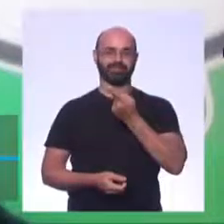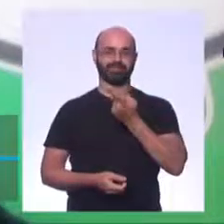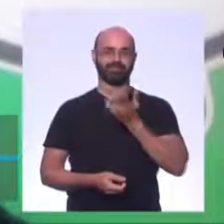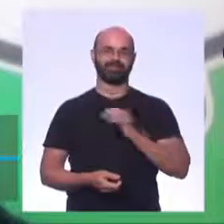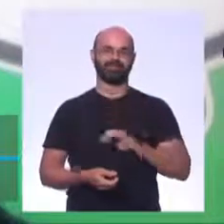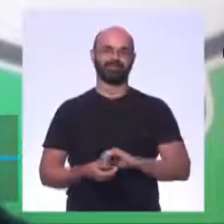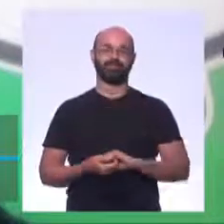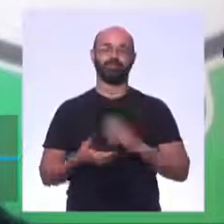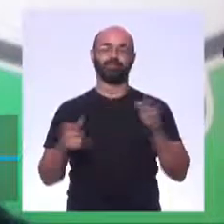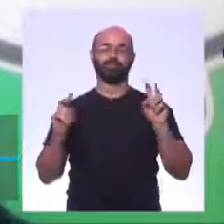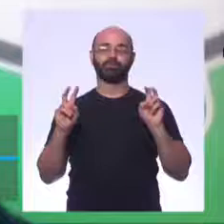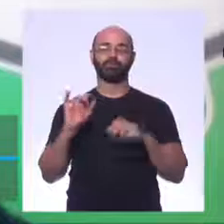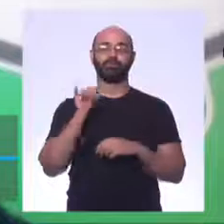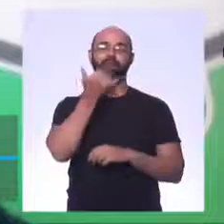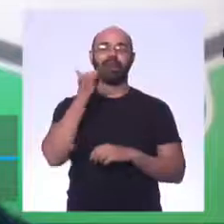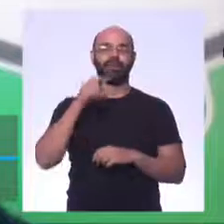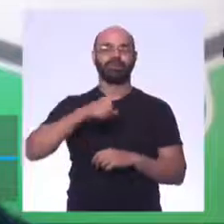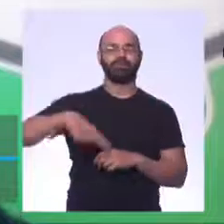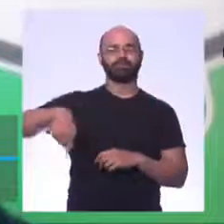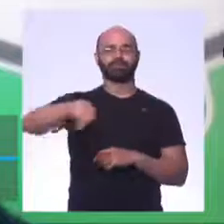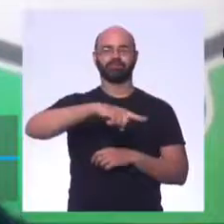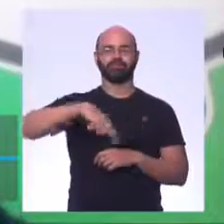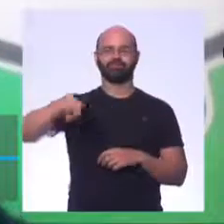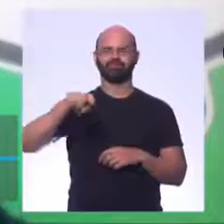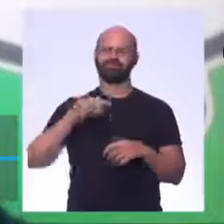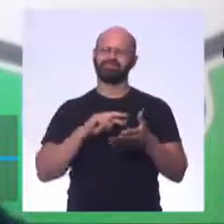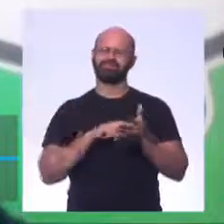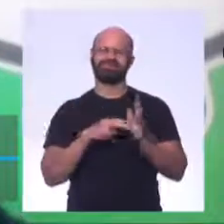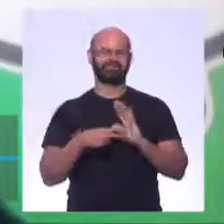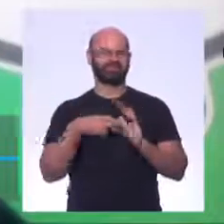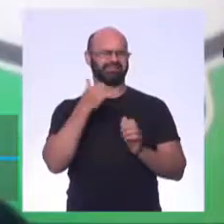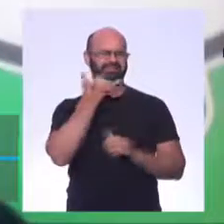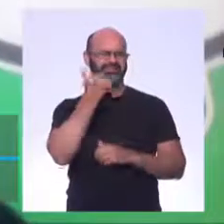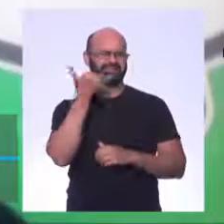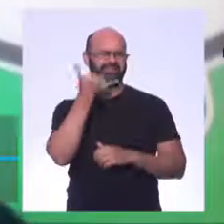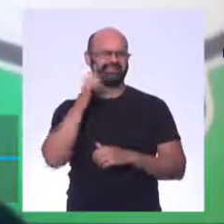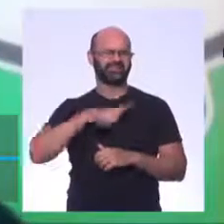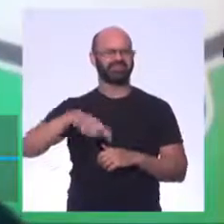circuitos elétricos. Circuitos elétricos, o que seria?